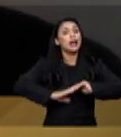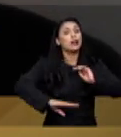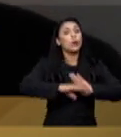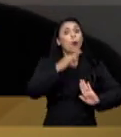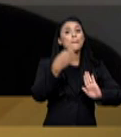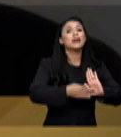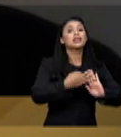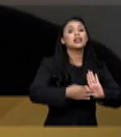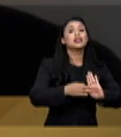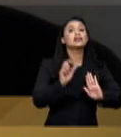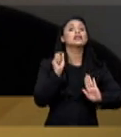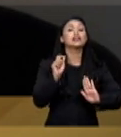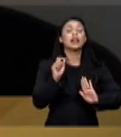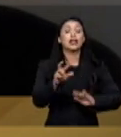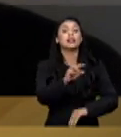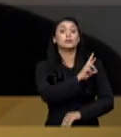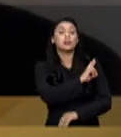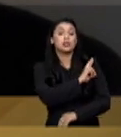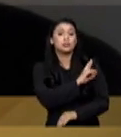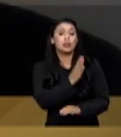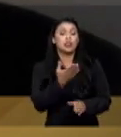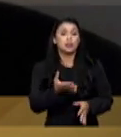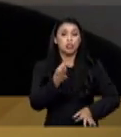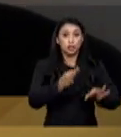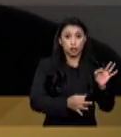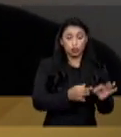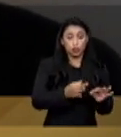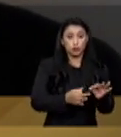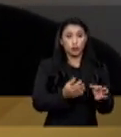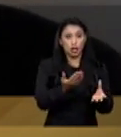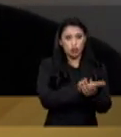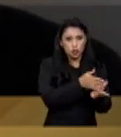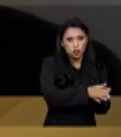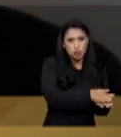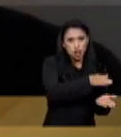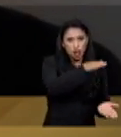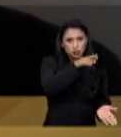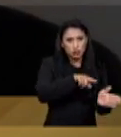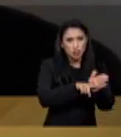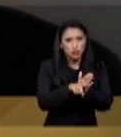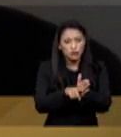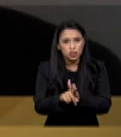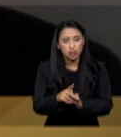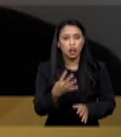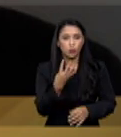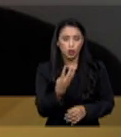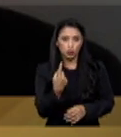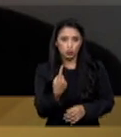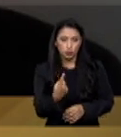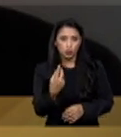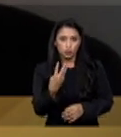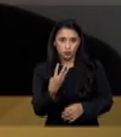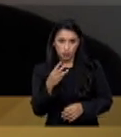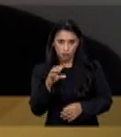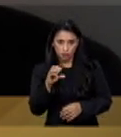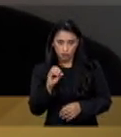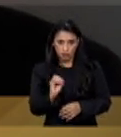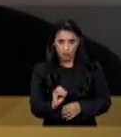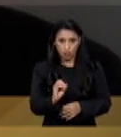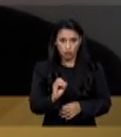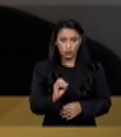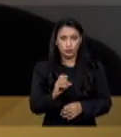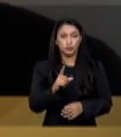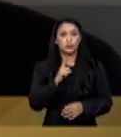competência. Nesse contexto, nos autos do inquérito já mencionado, 4130,